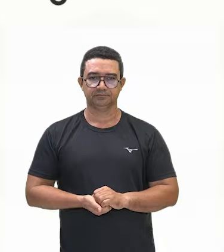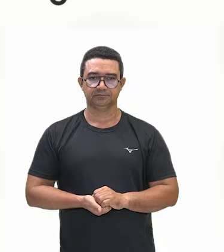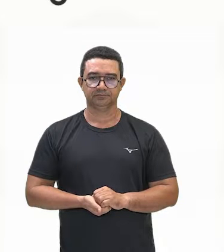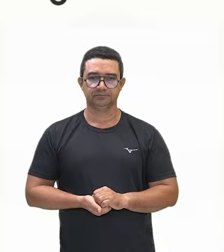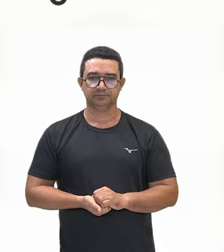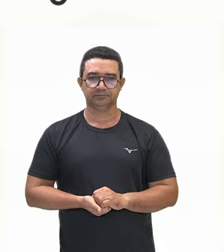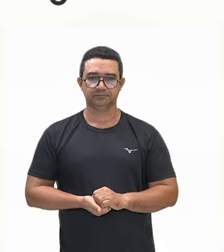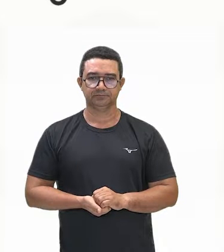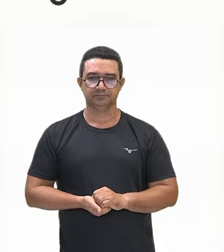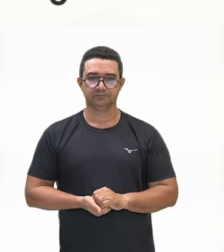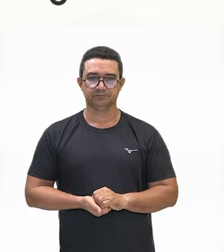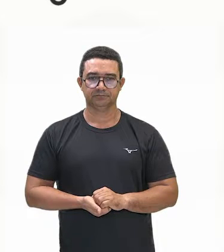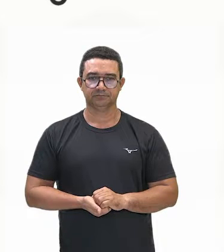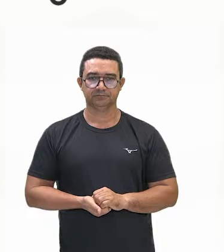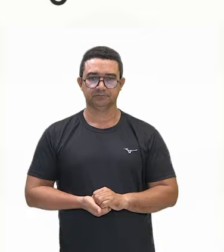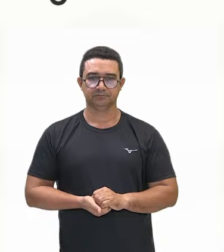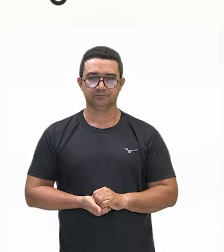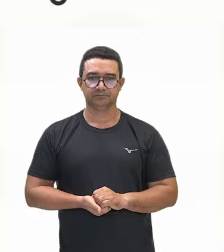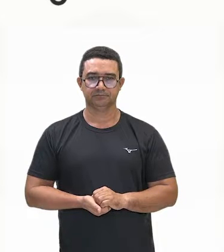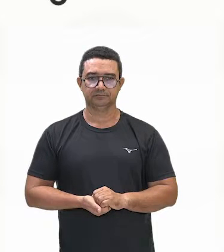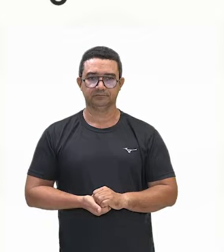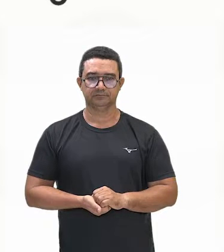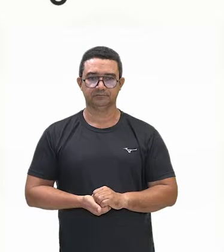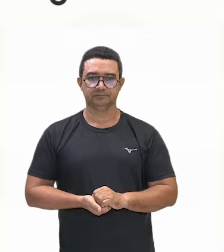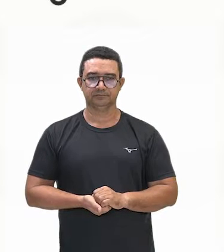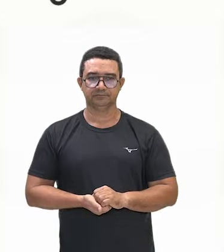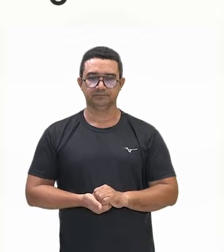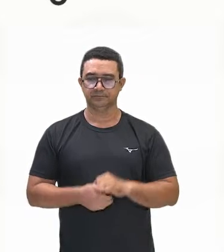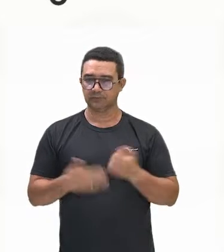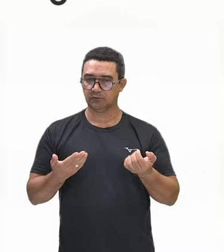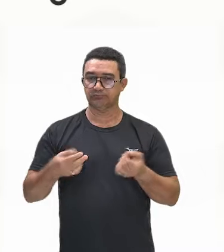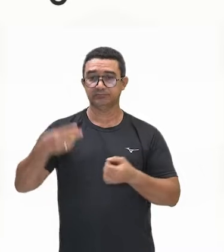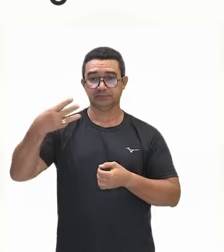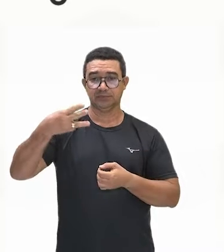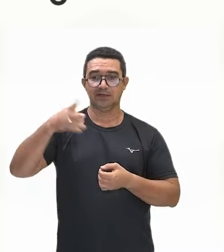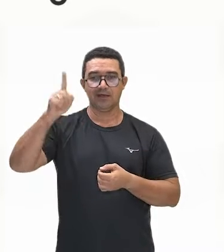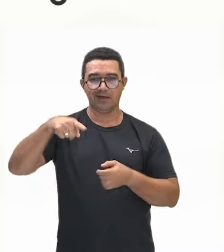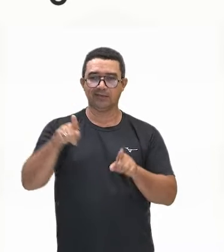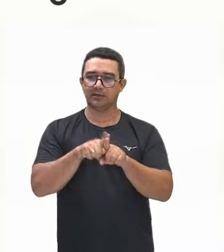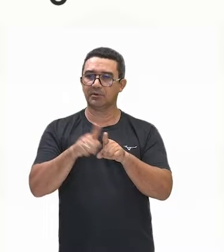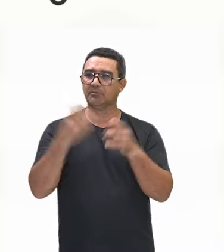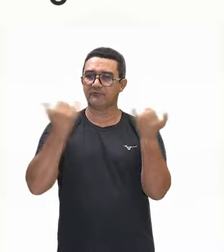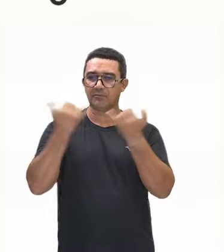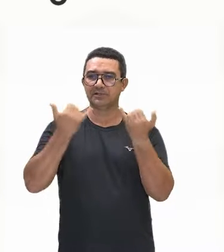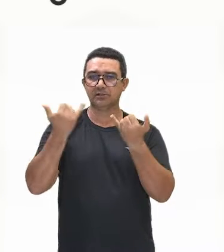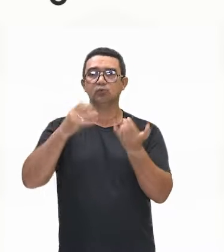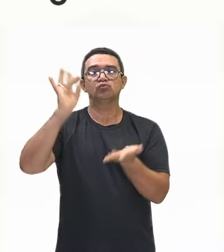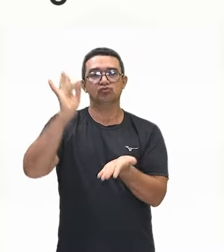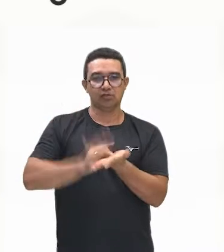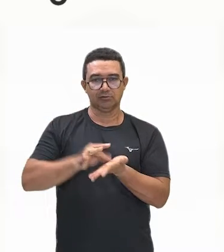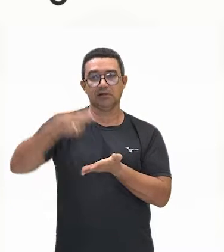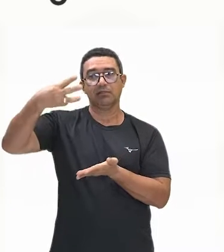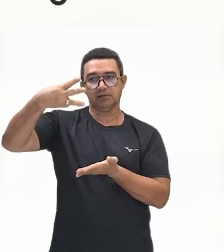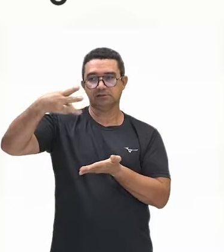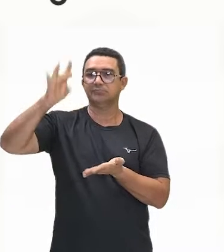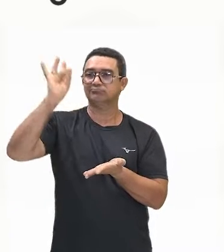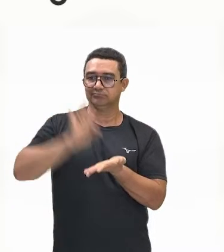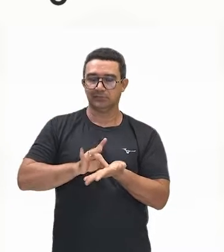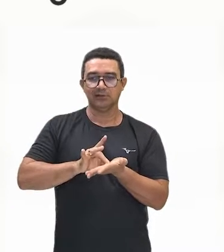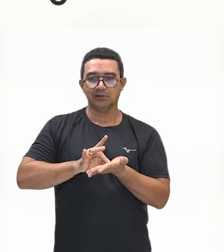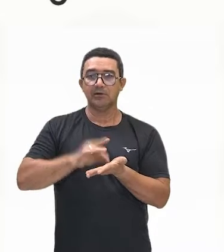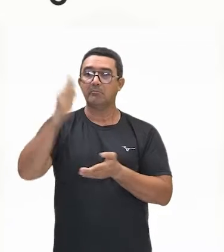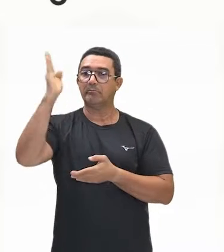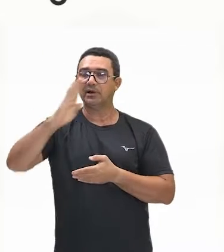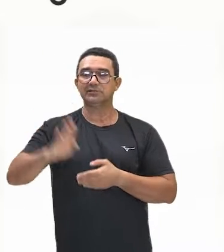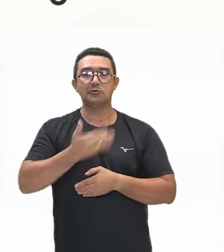aqui é uma informação que é correta, circulou que o Brasil foi um dos países que melhor trataram no período pandêmico